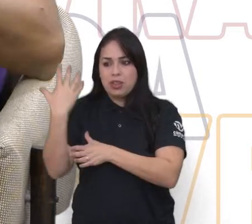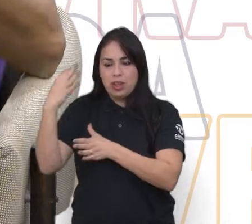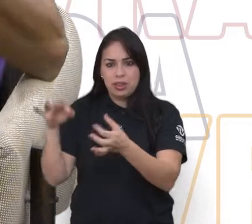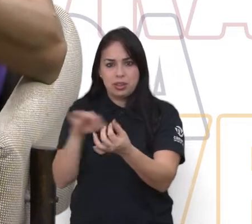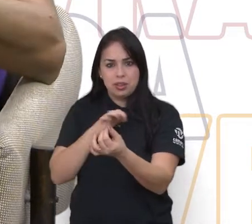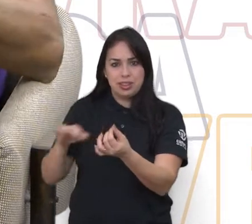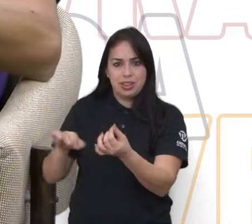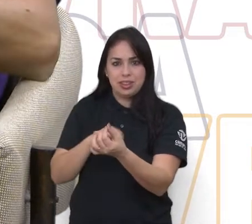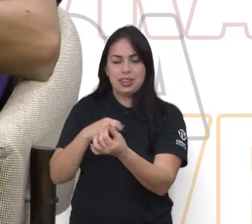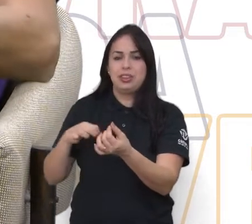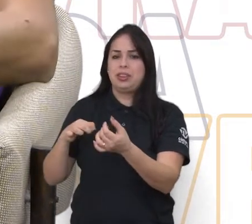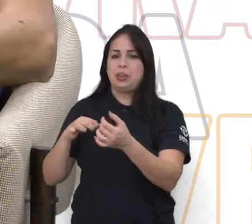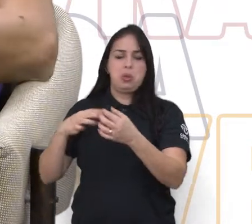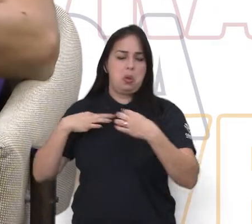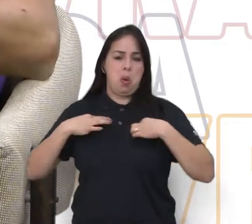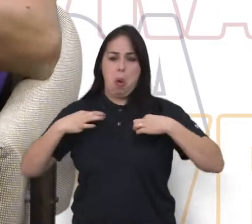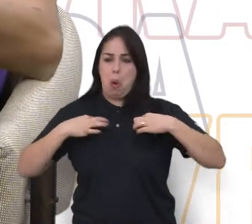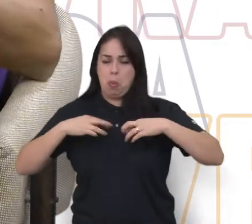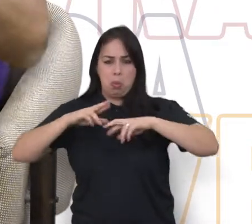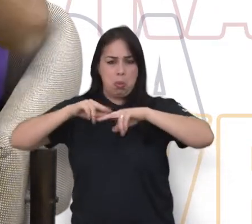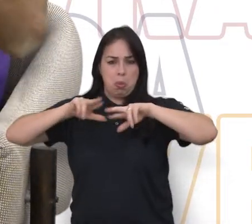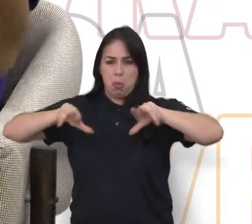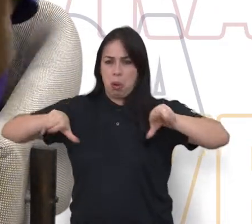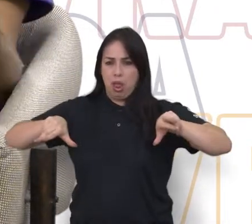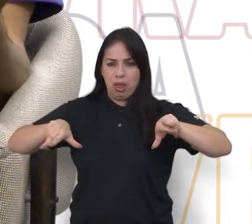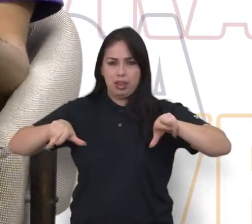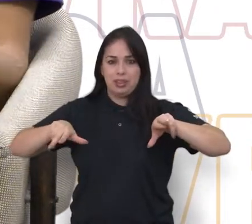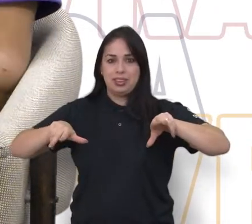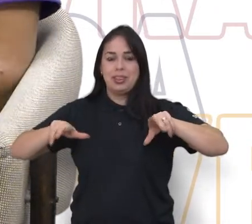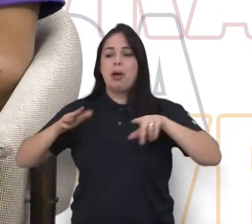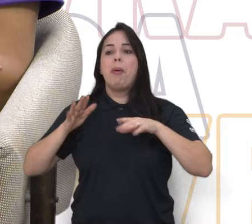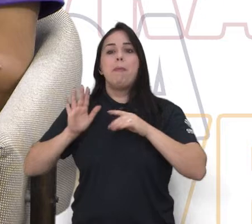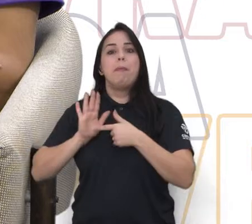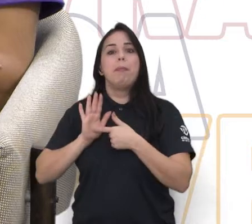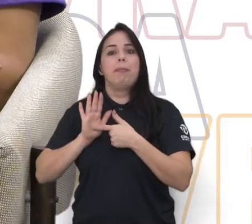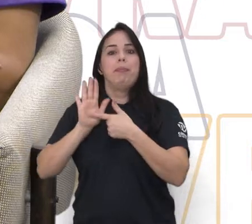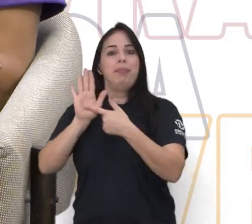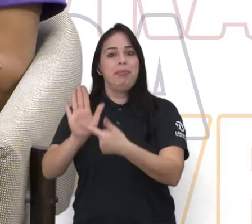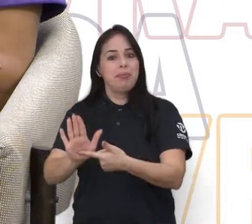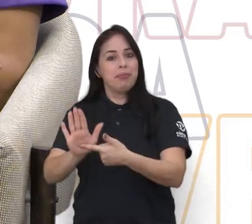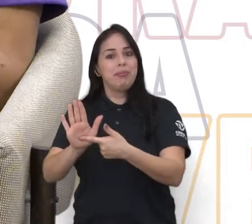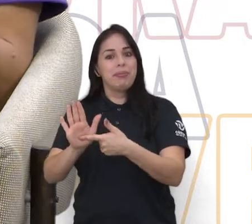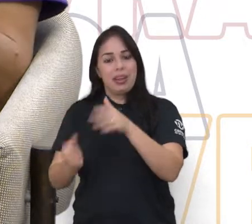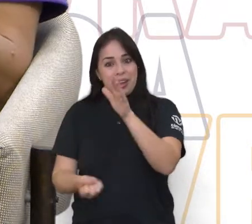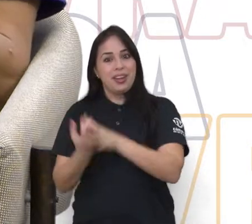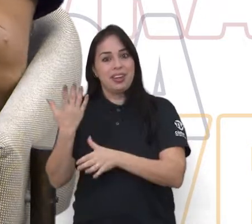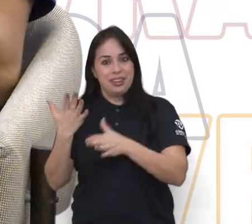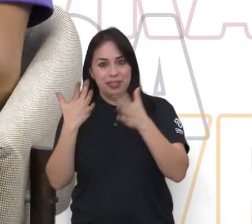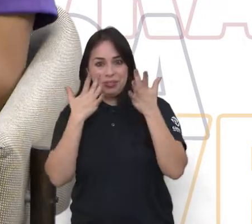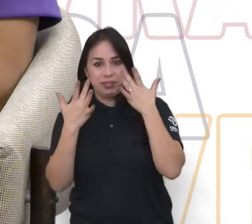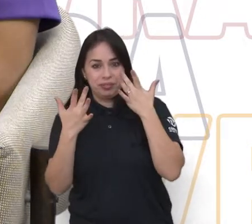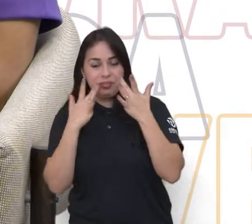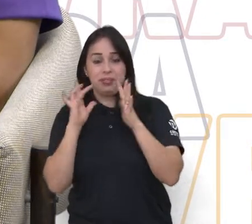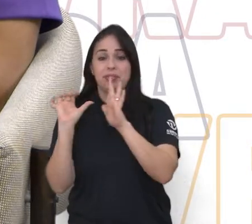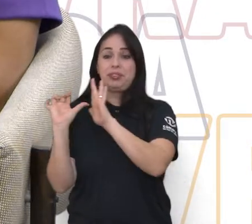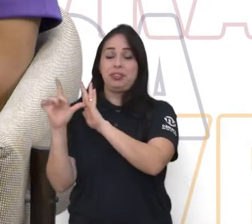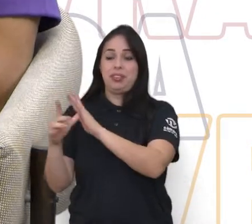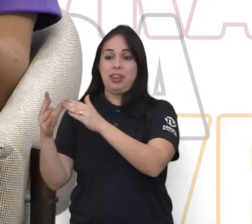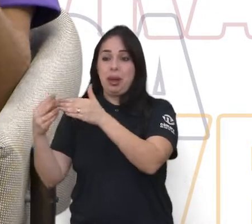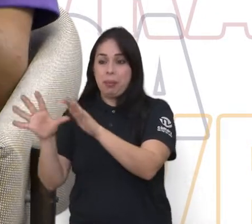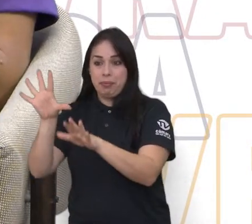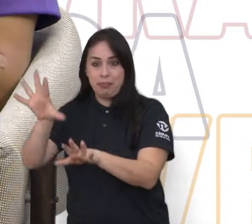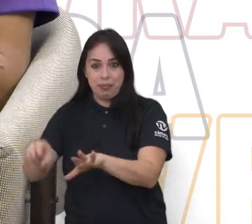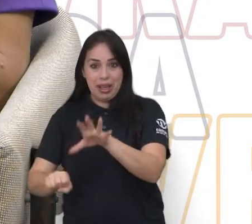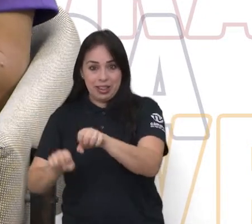musicais, adereços, figurinos, monta espetáculos com eles e depois leva essas crianças,